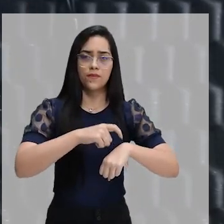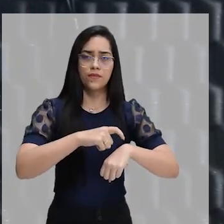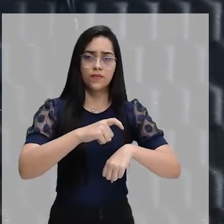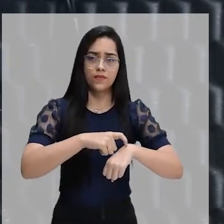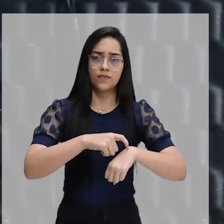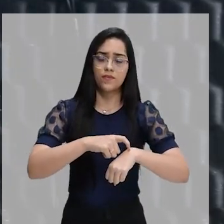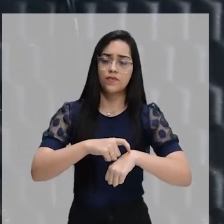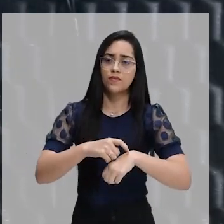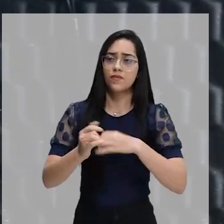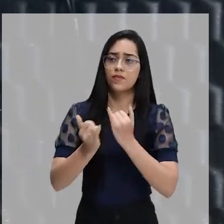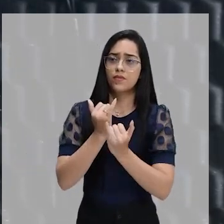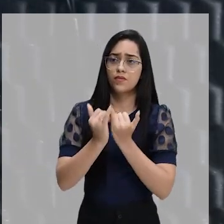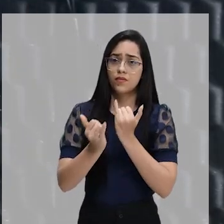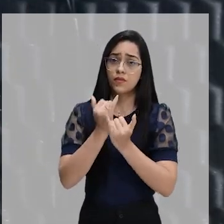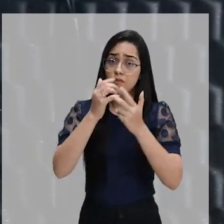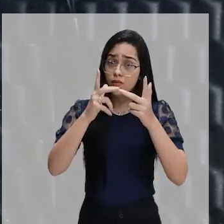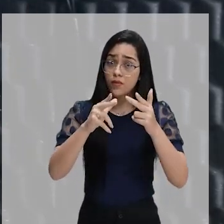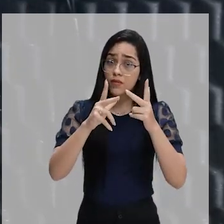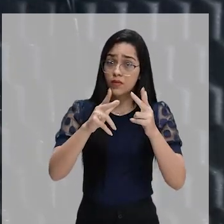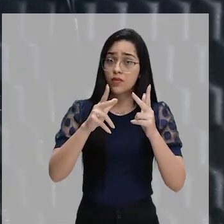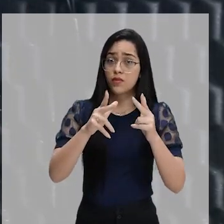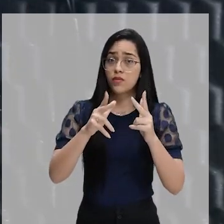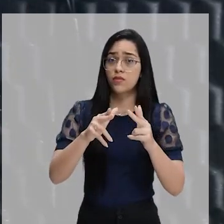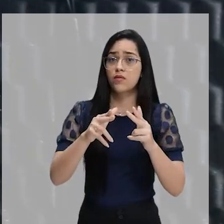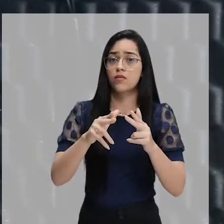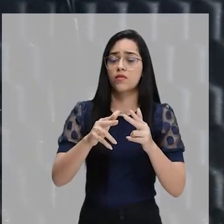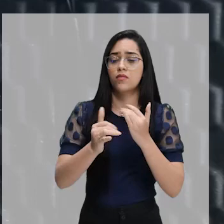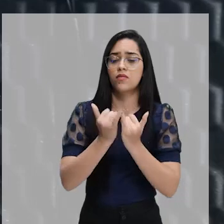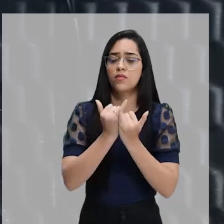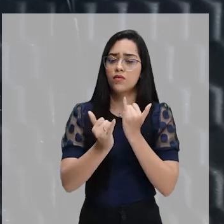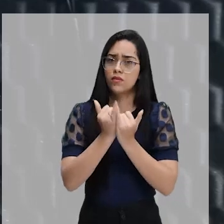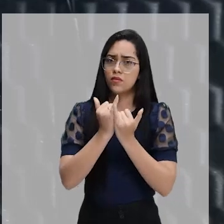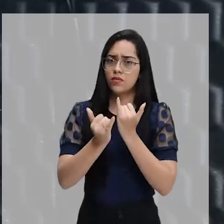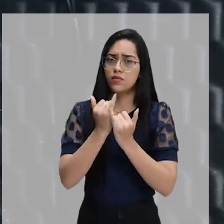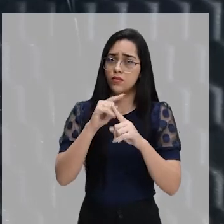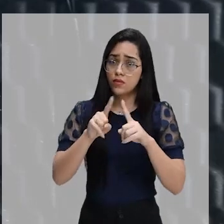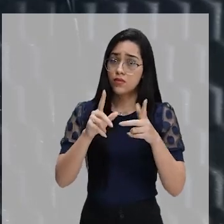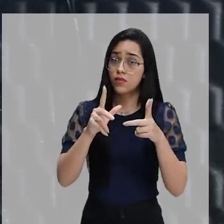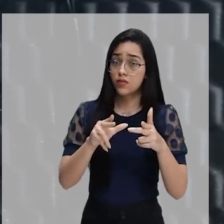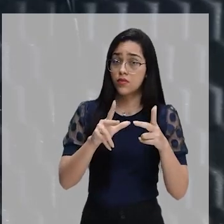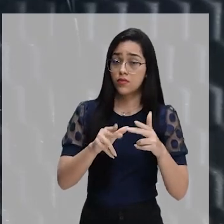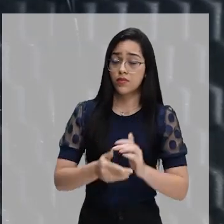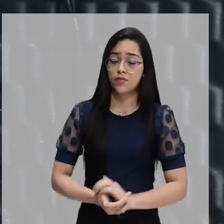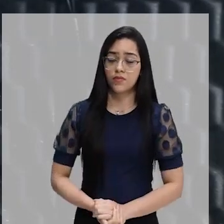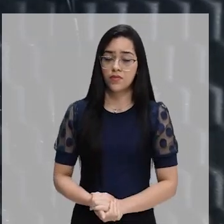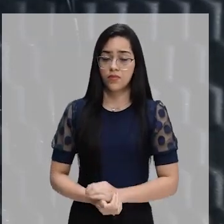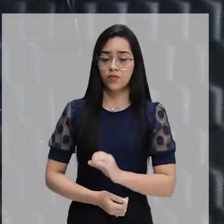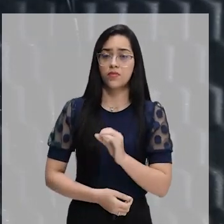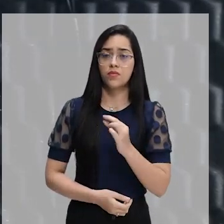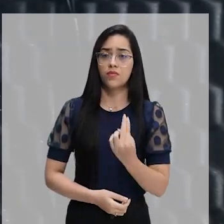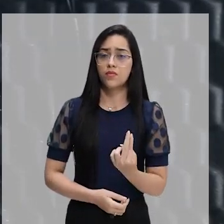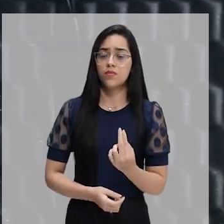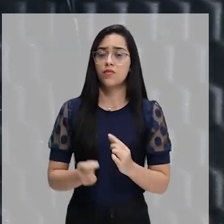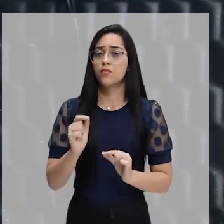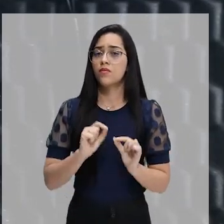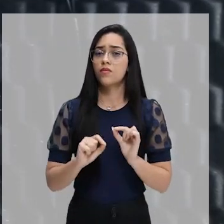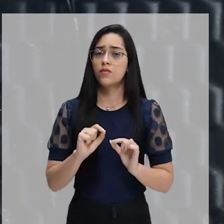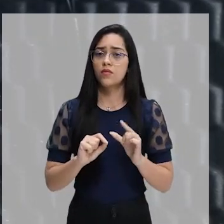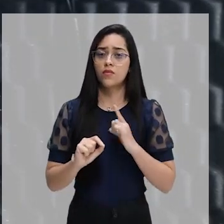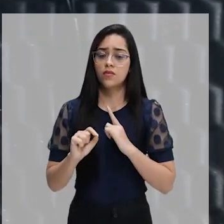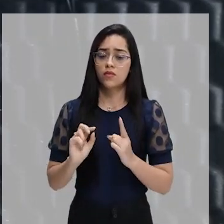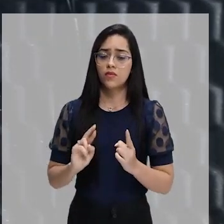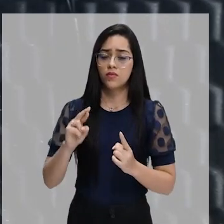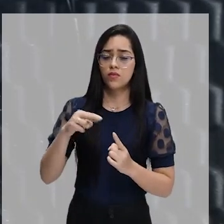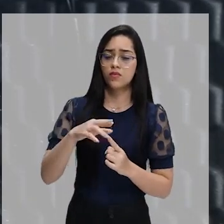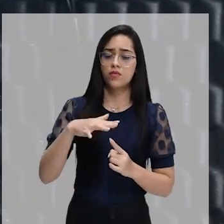espacial. Estou falando semelhante, mas no caso é igual mesmo, tá? Semelhante é parecido, aqui é igual. Ou apenas em uma há